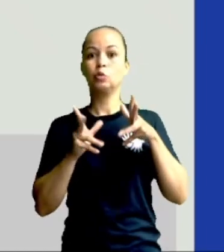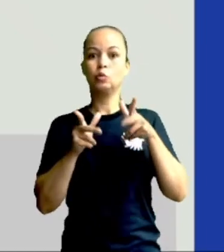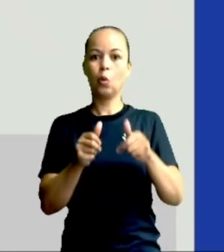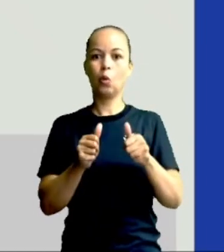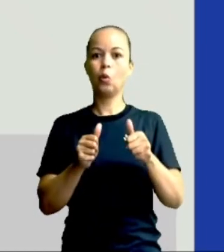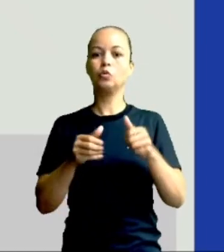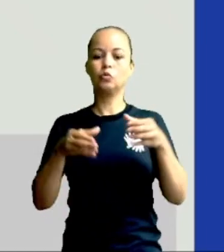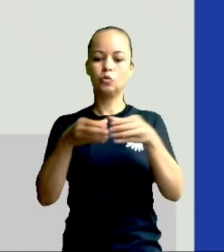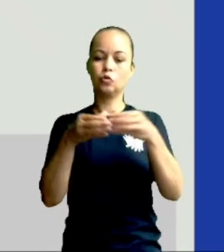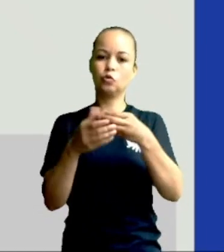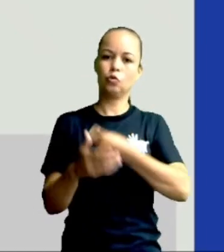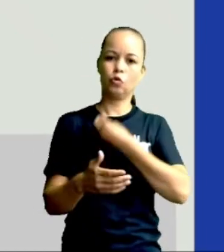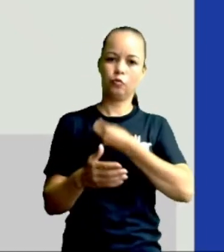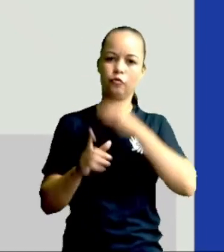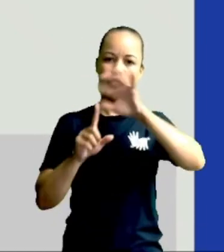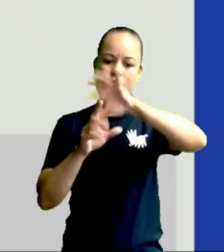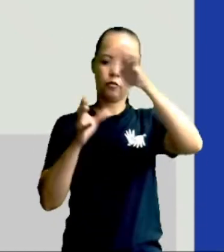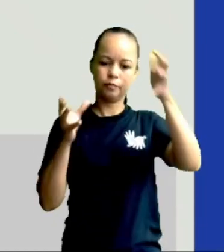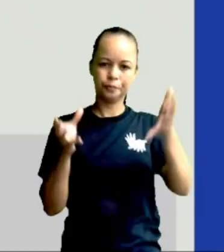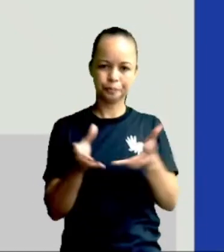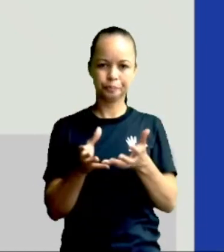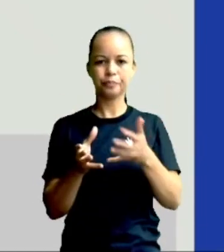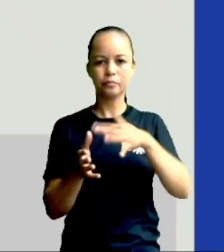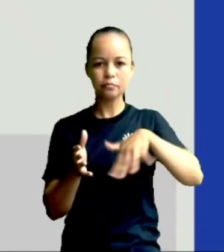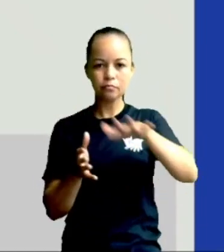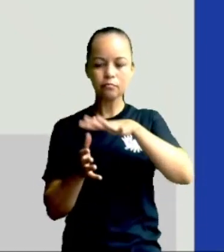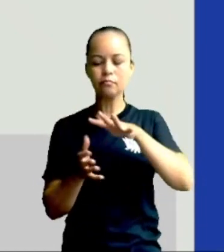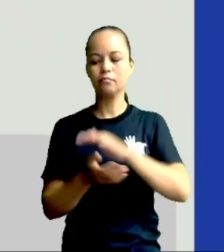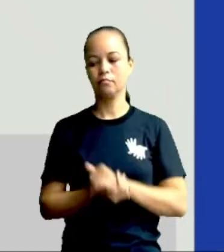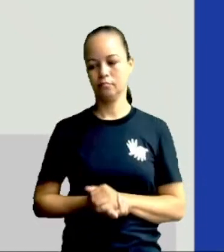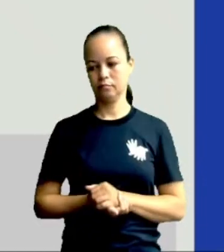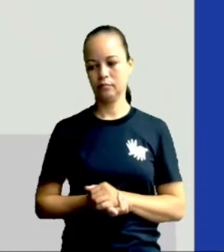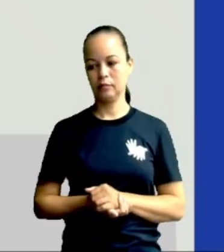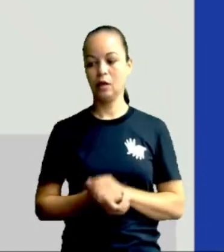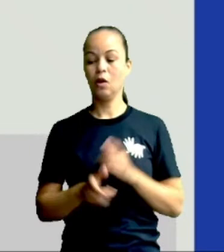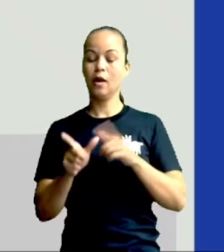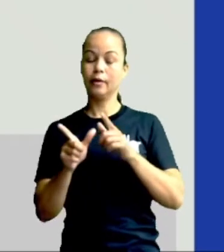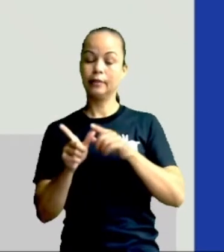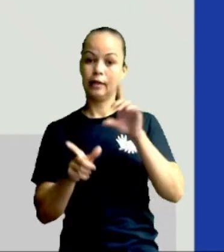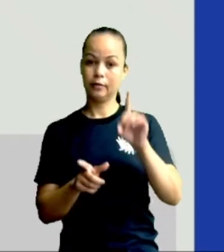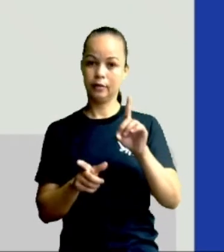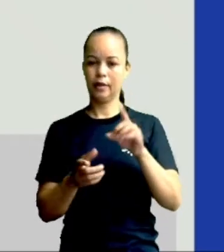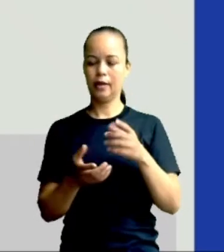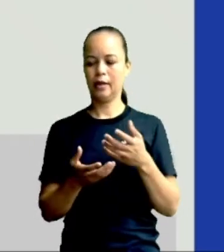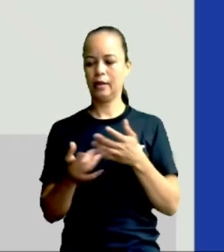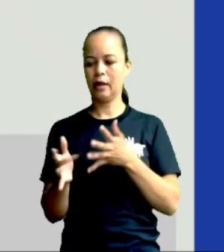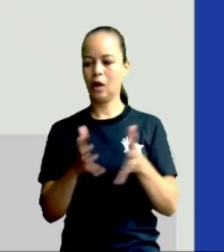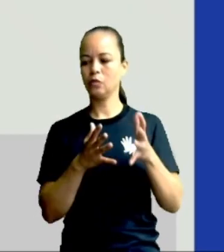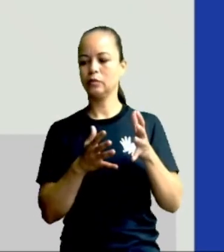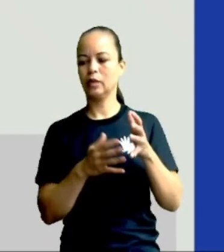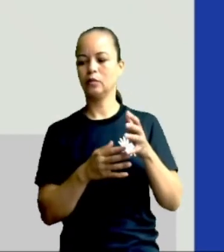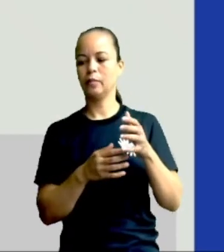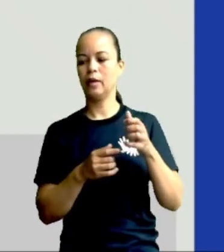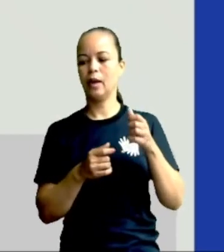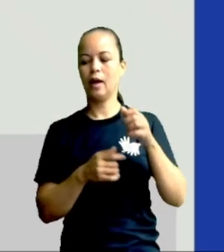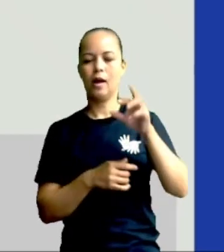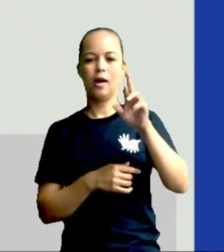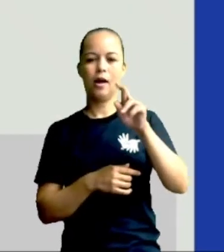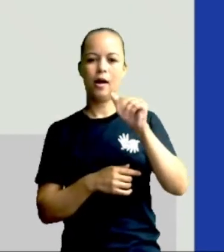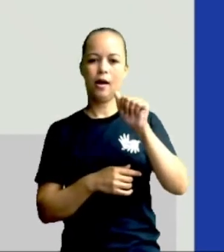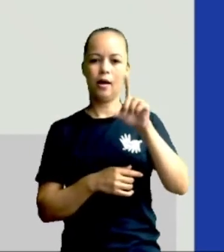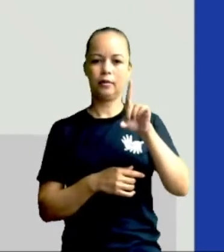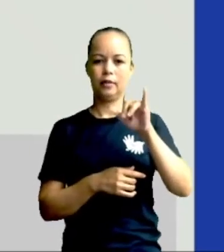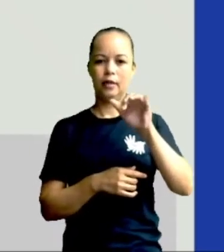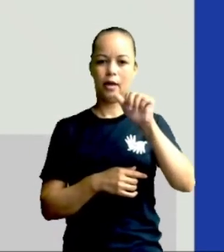do ecossistema em questão. Ou letra D, é causado pela radiação. E aí?